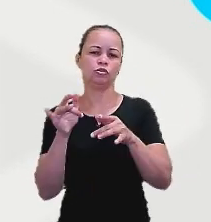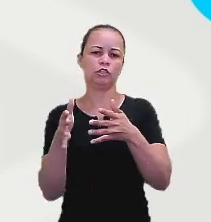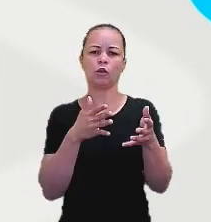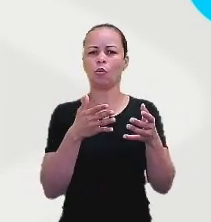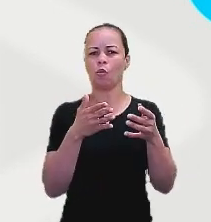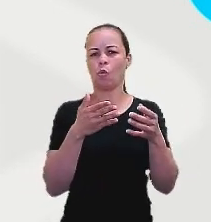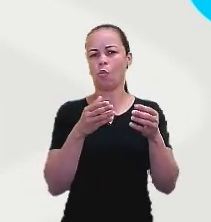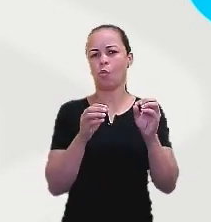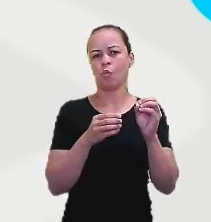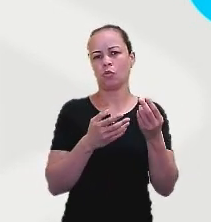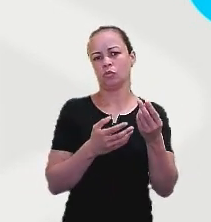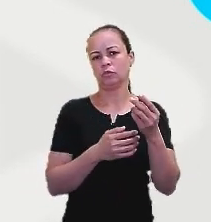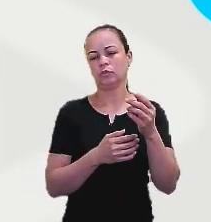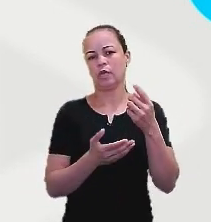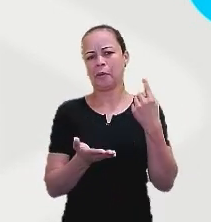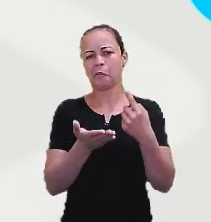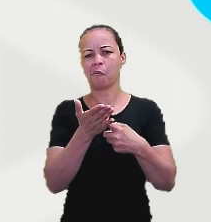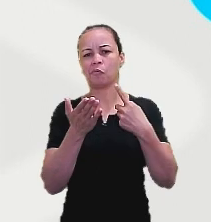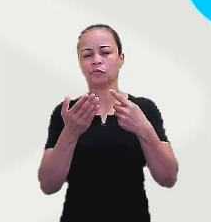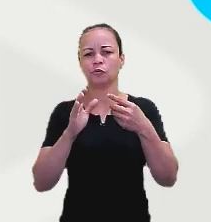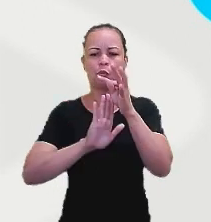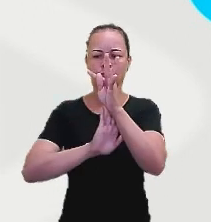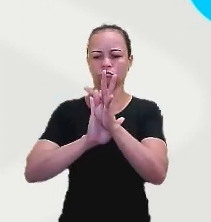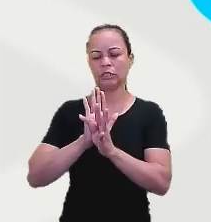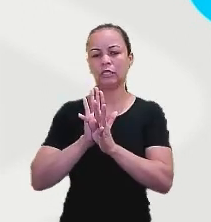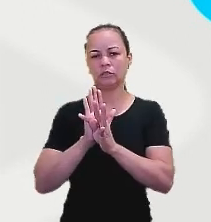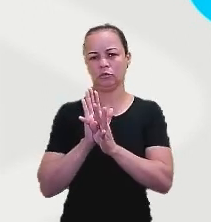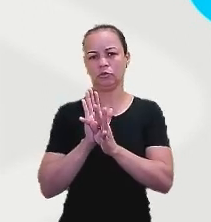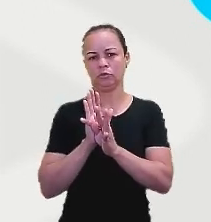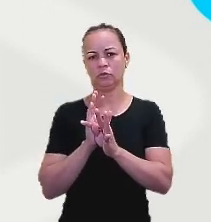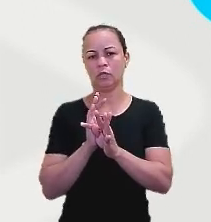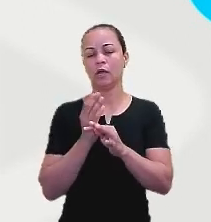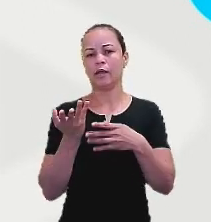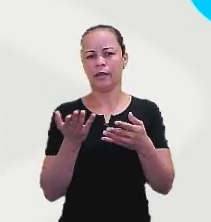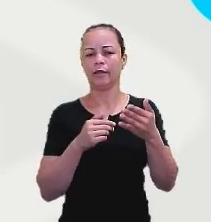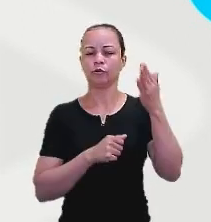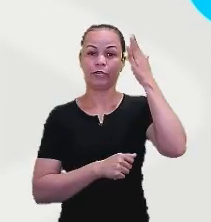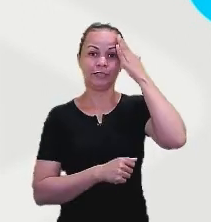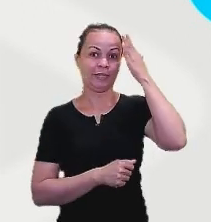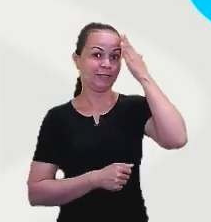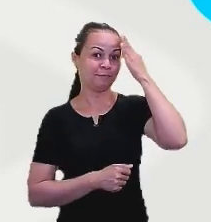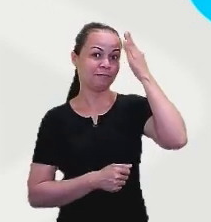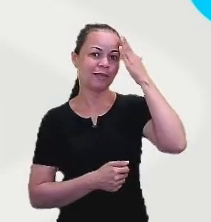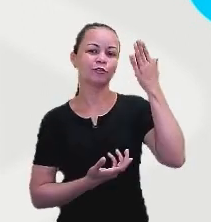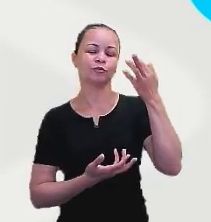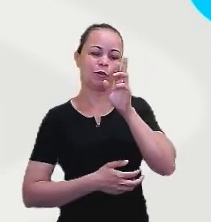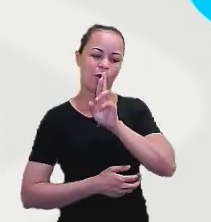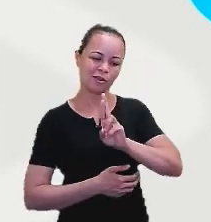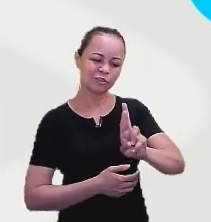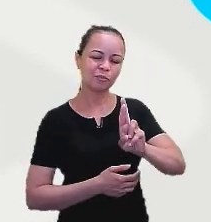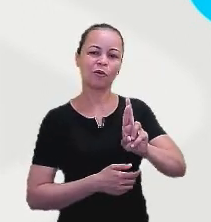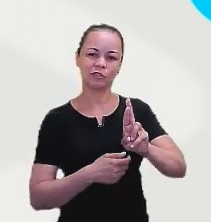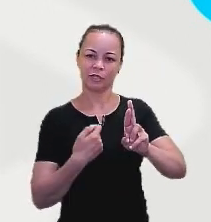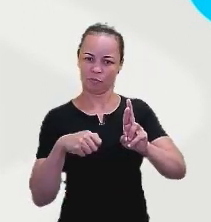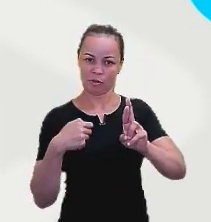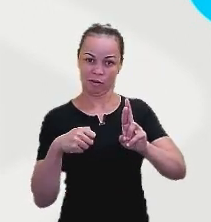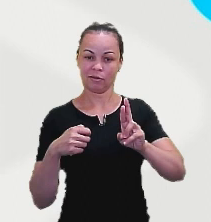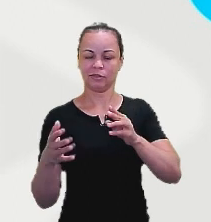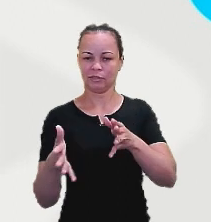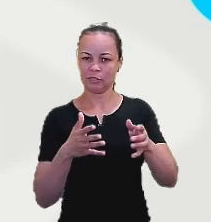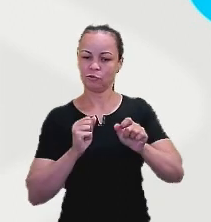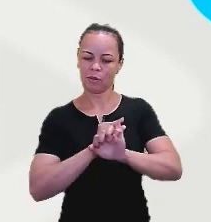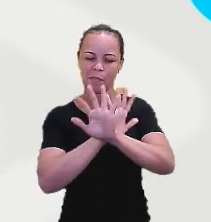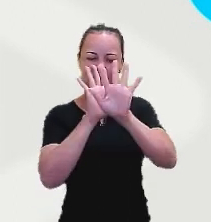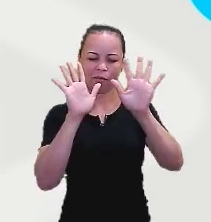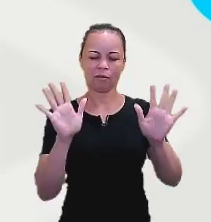com o texto, trata-se aí de uma compreensão, ou seja, a resposta que eu preciso está ali bem